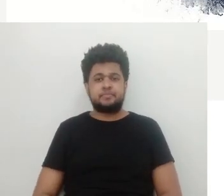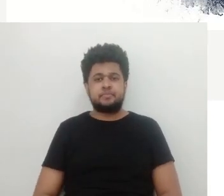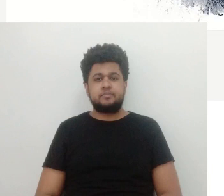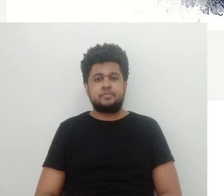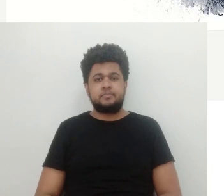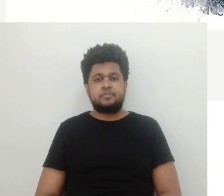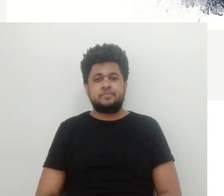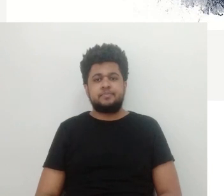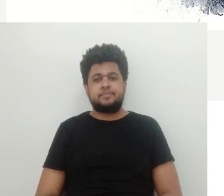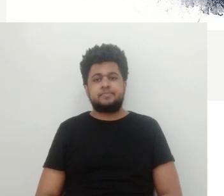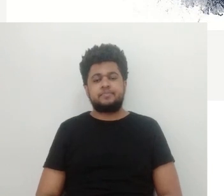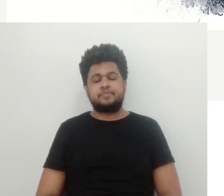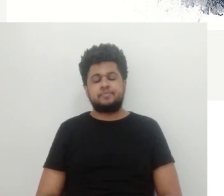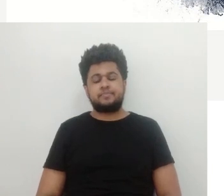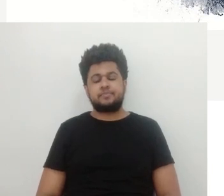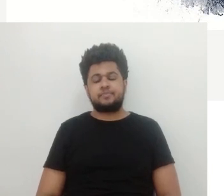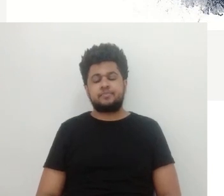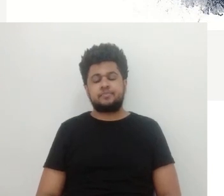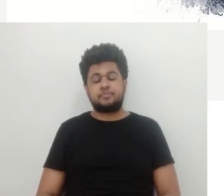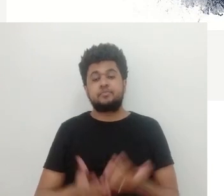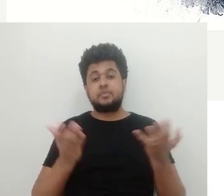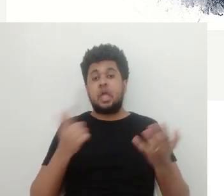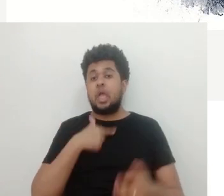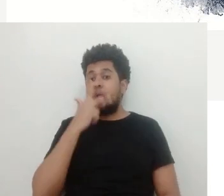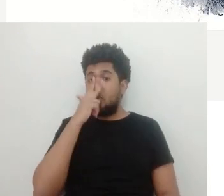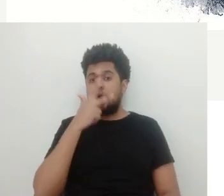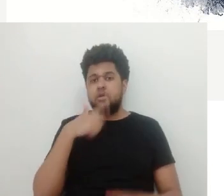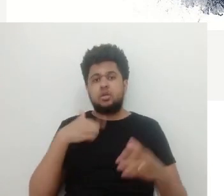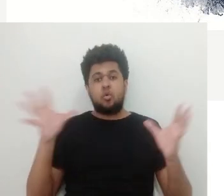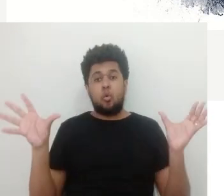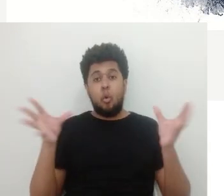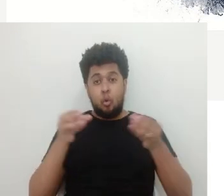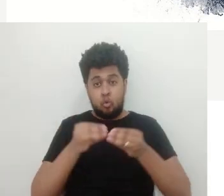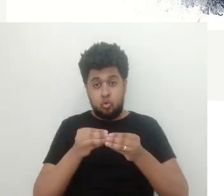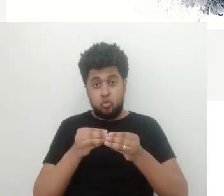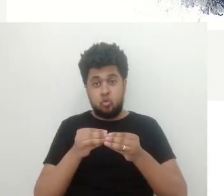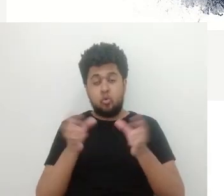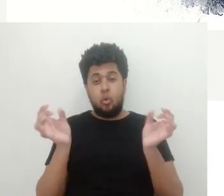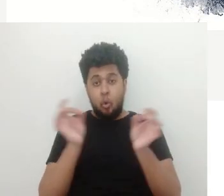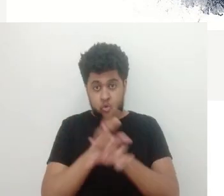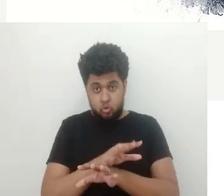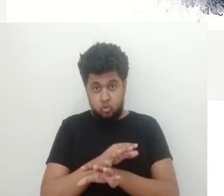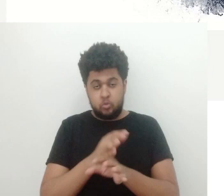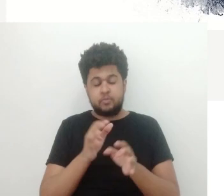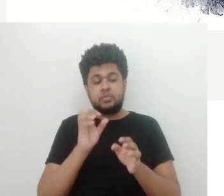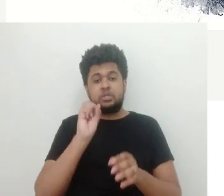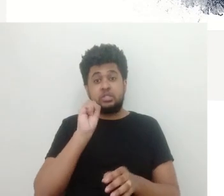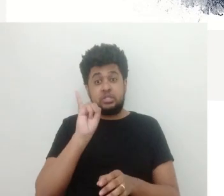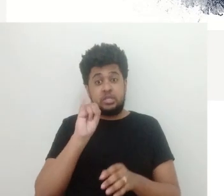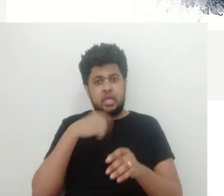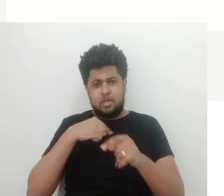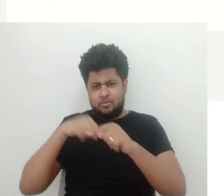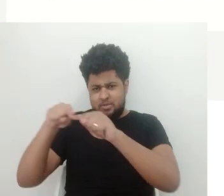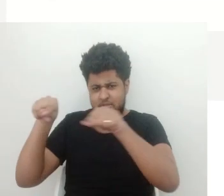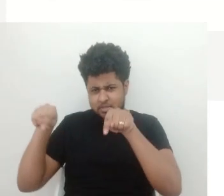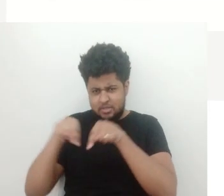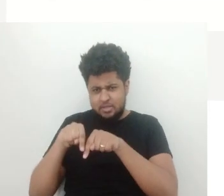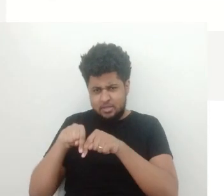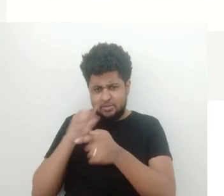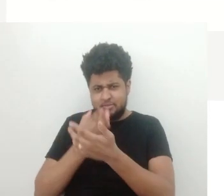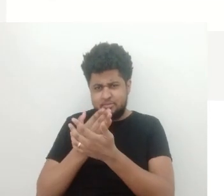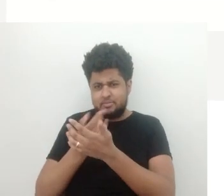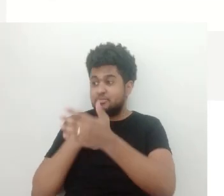comum né? São pessoas, por exemplo, que nem sempre estiveram dentro da universidade, né?